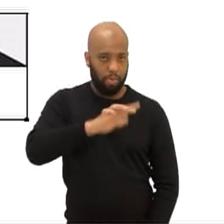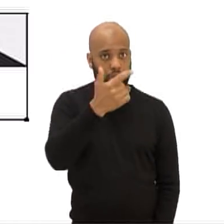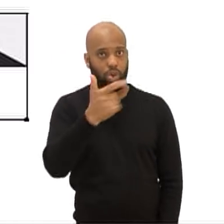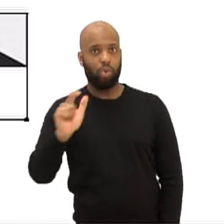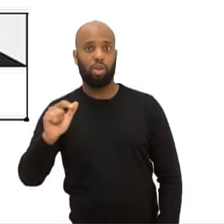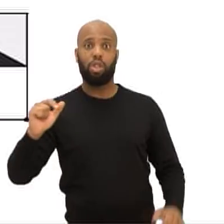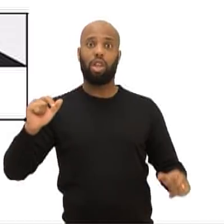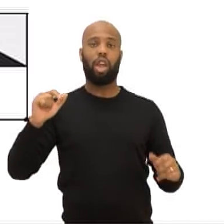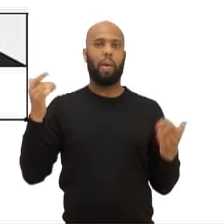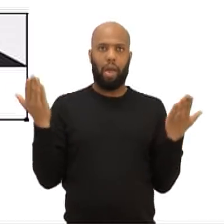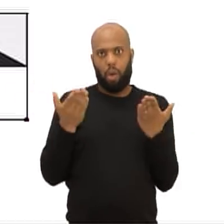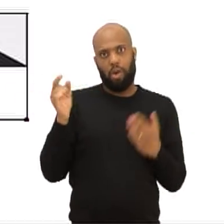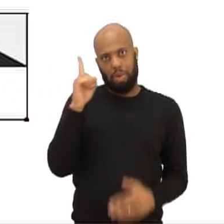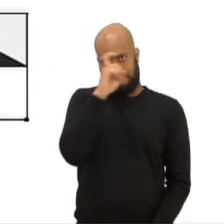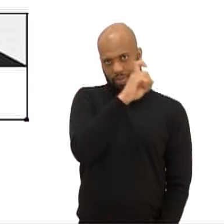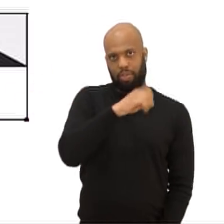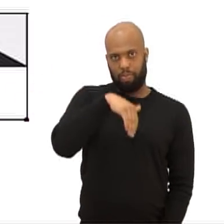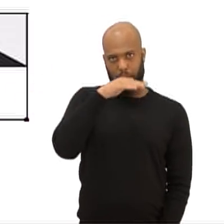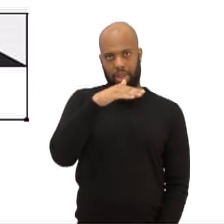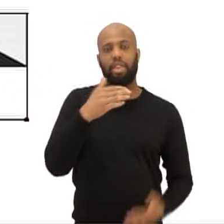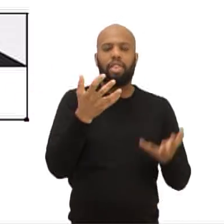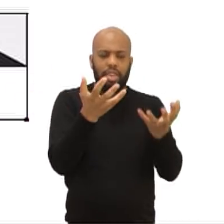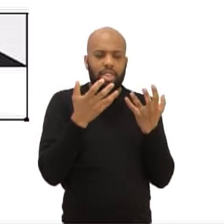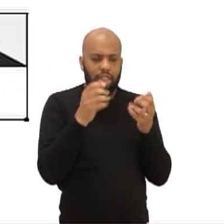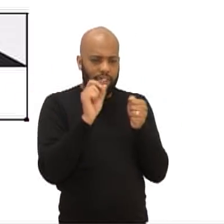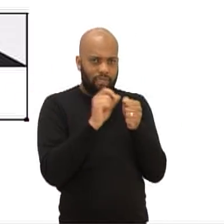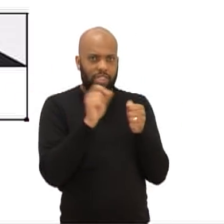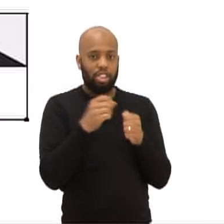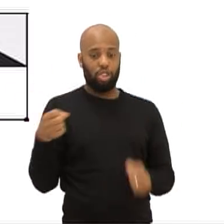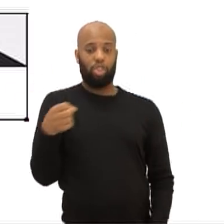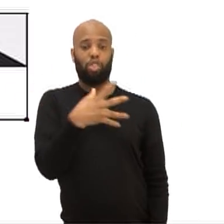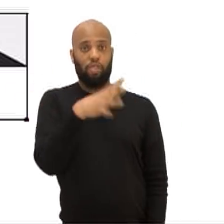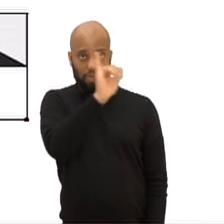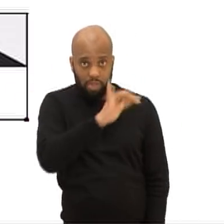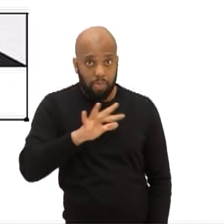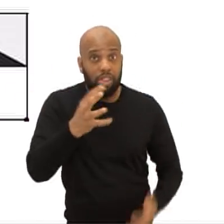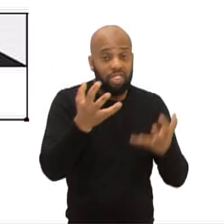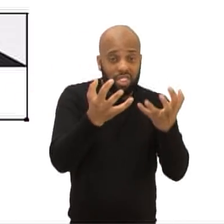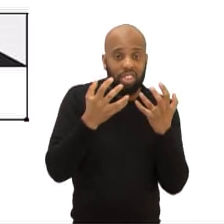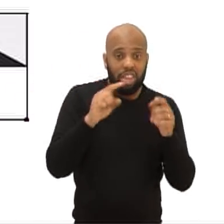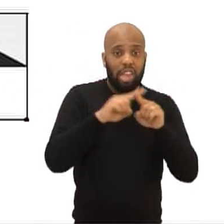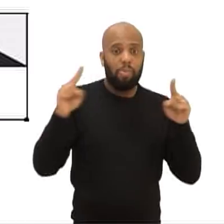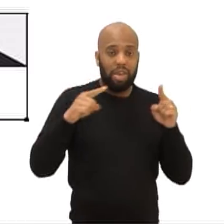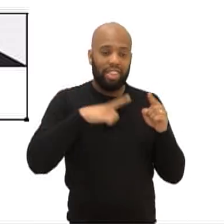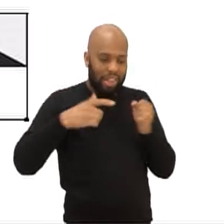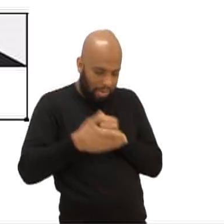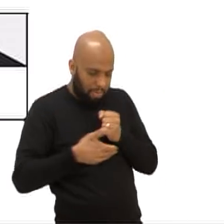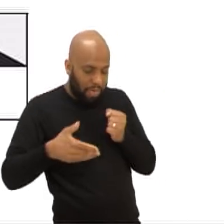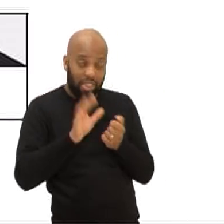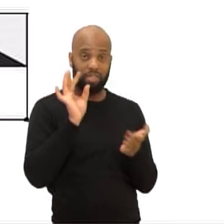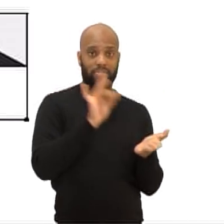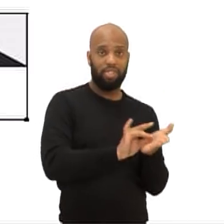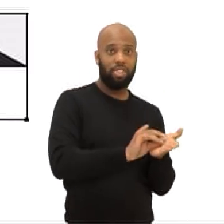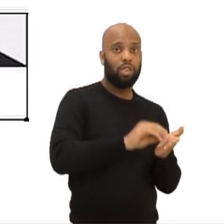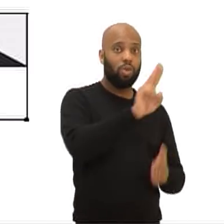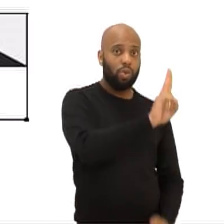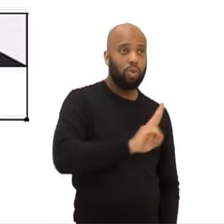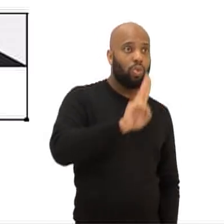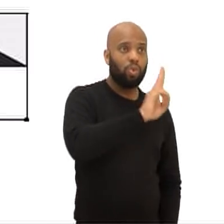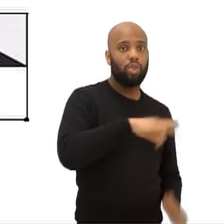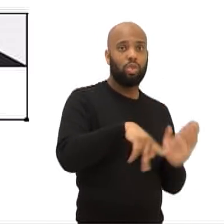mais complexas. Deseja-se construir uma nova figura a partir do original usando